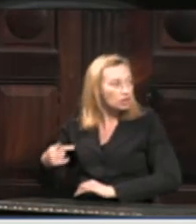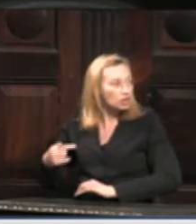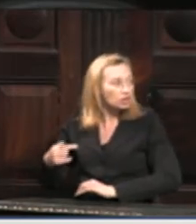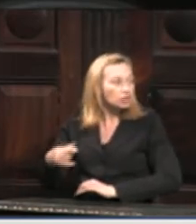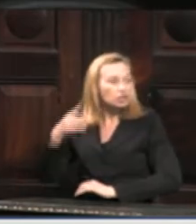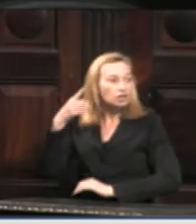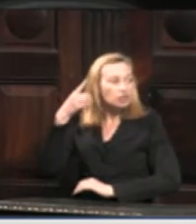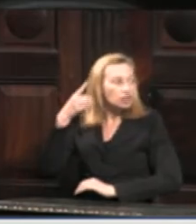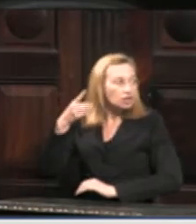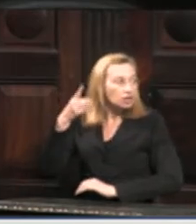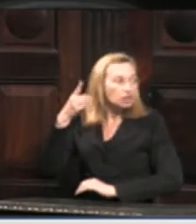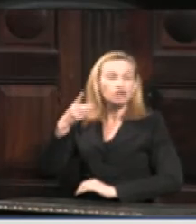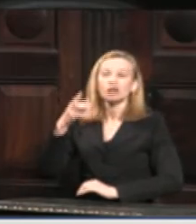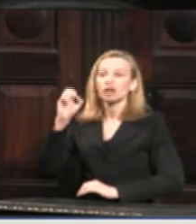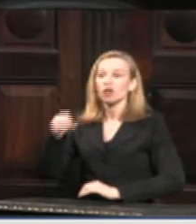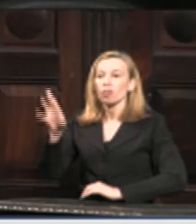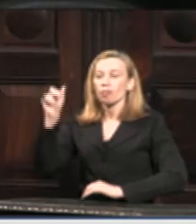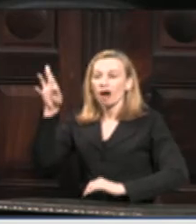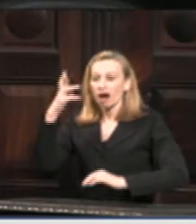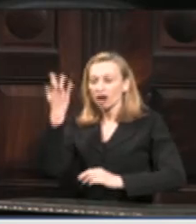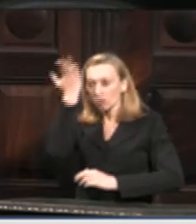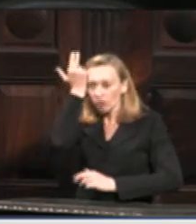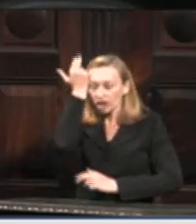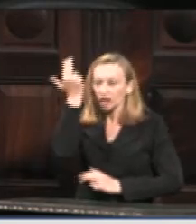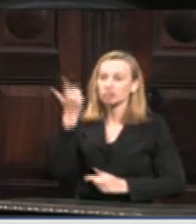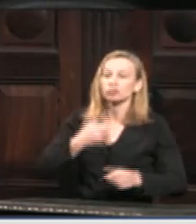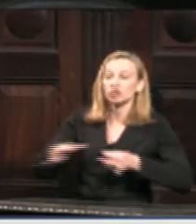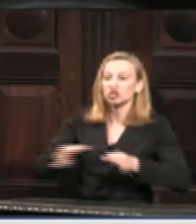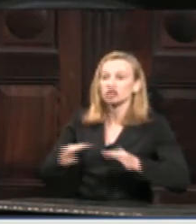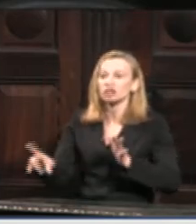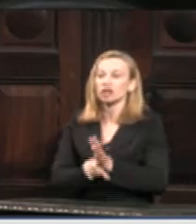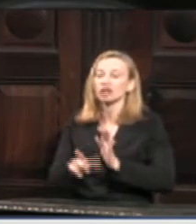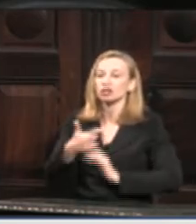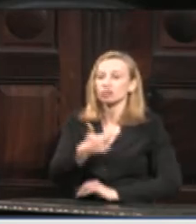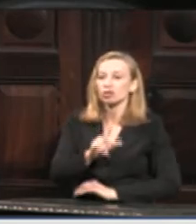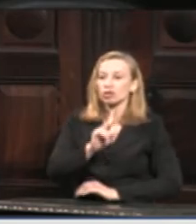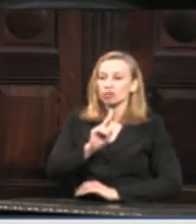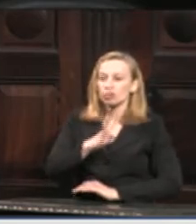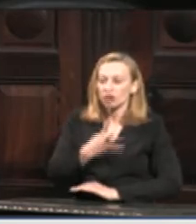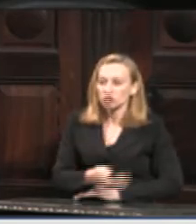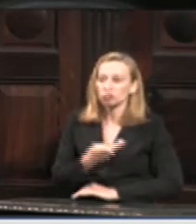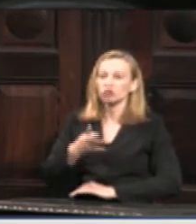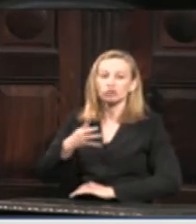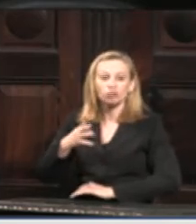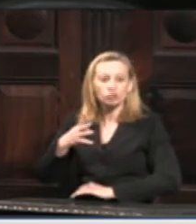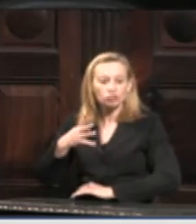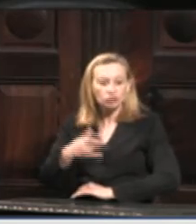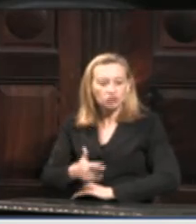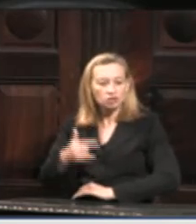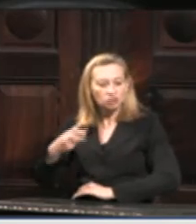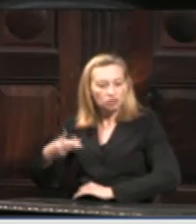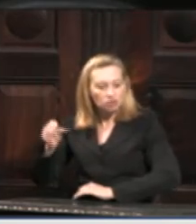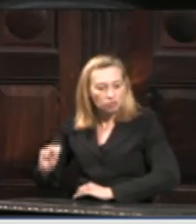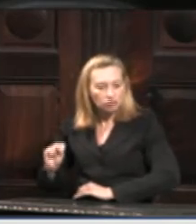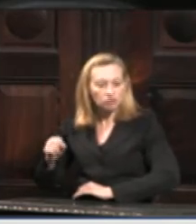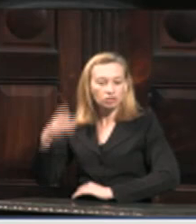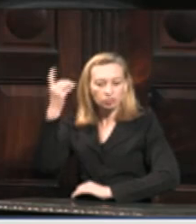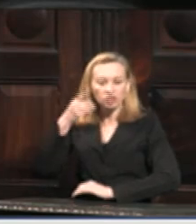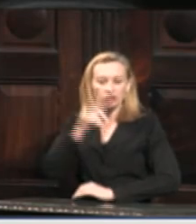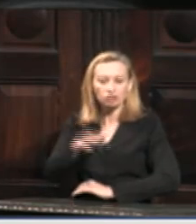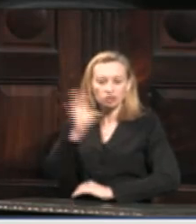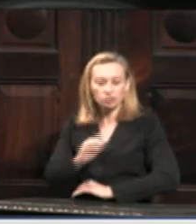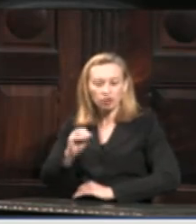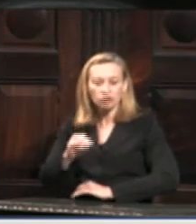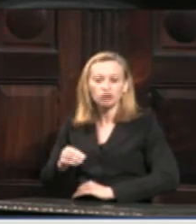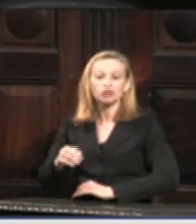Eliomar Coelho. Projeto de lei número 4228 de 2018, de autoria do deputado Luiz Paulo. Projeto de lei